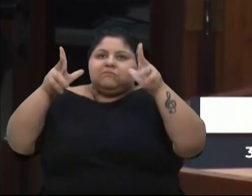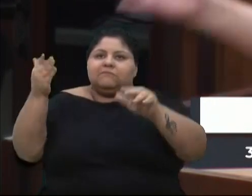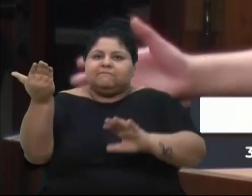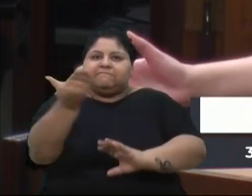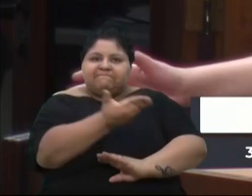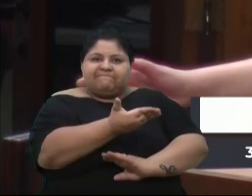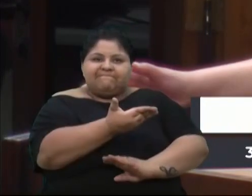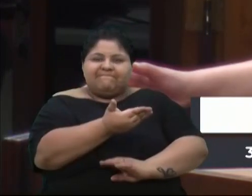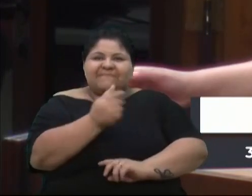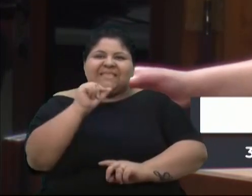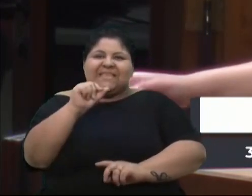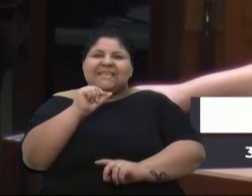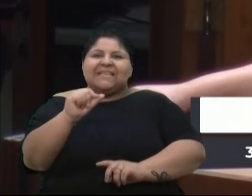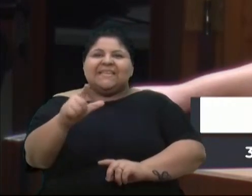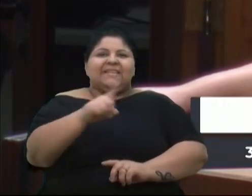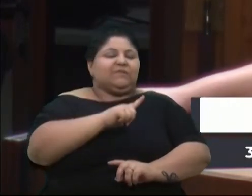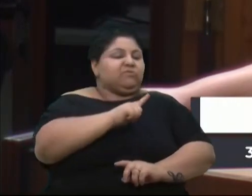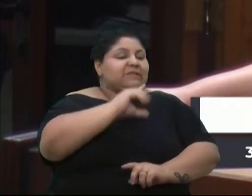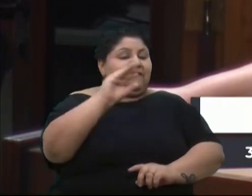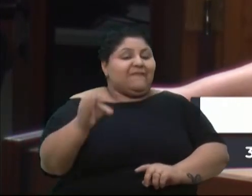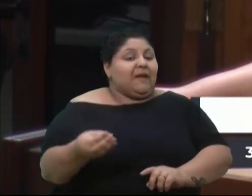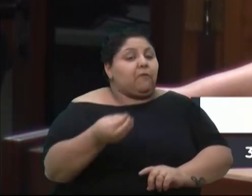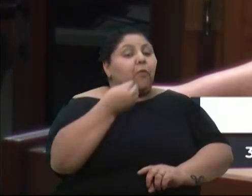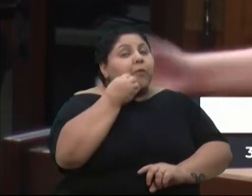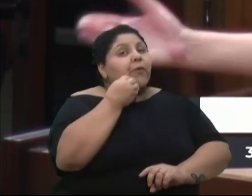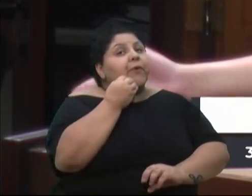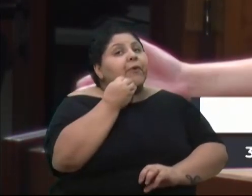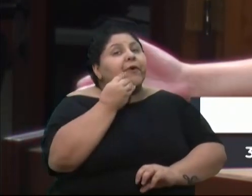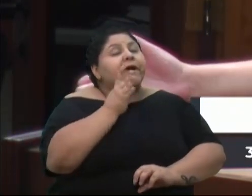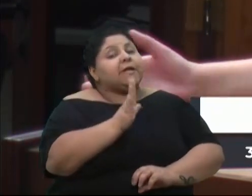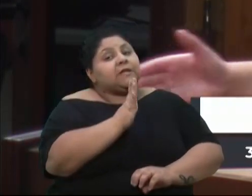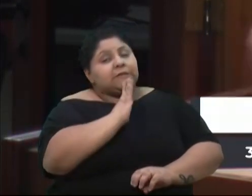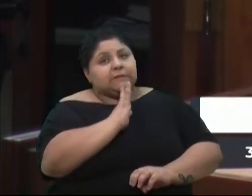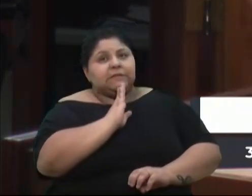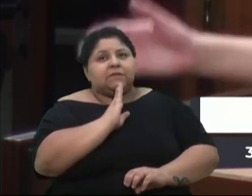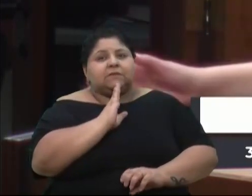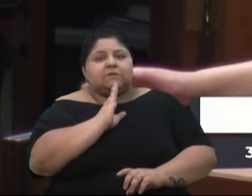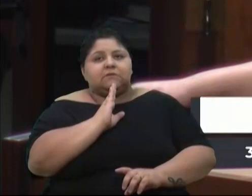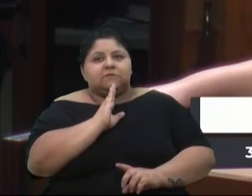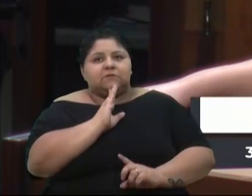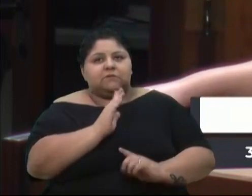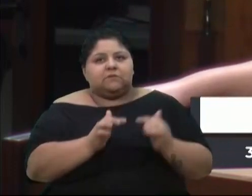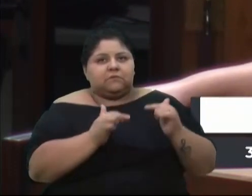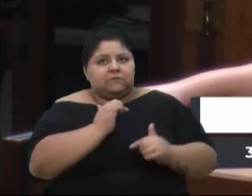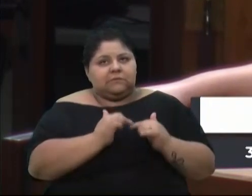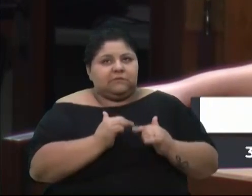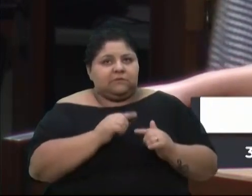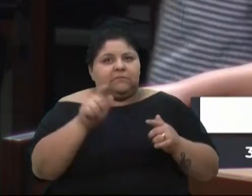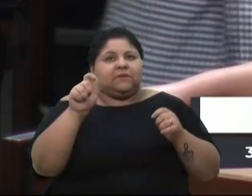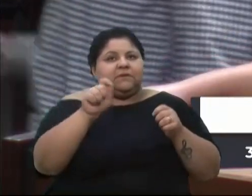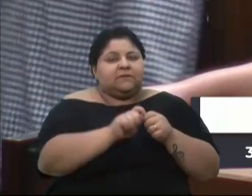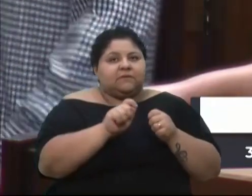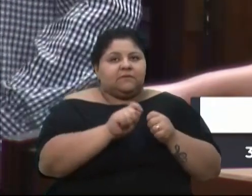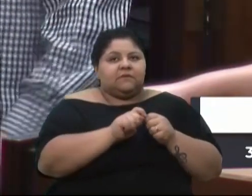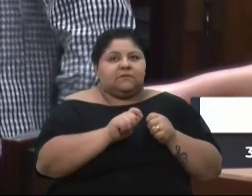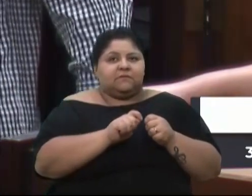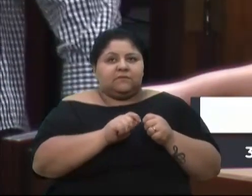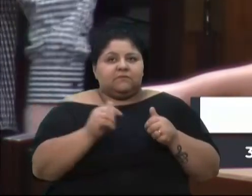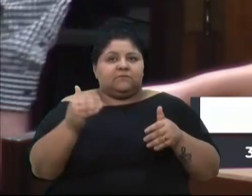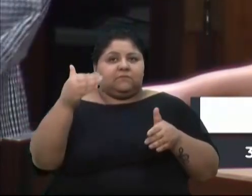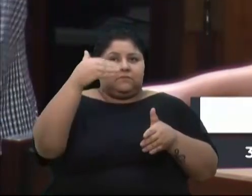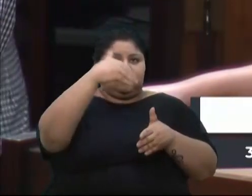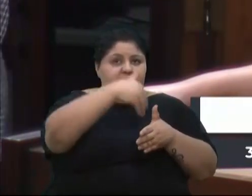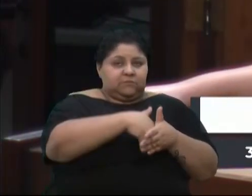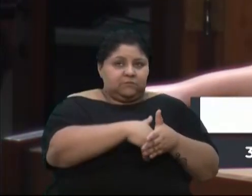não teve ainda a oportunidade de conhecer o trabalho que é realizado dentro